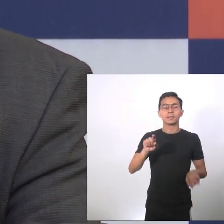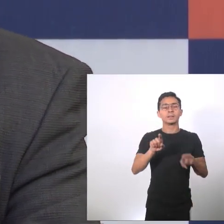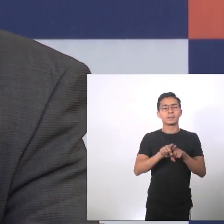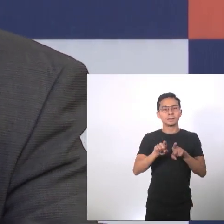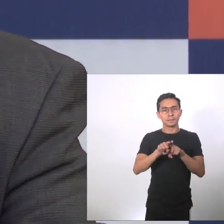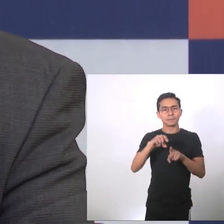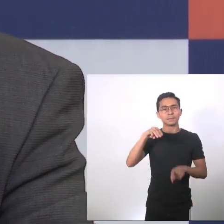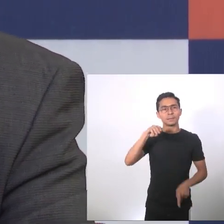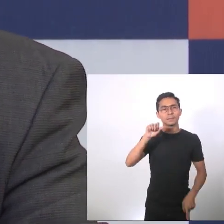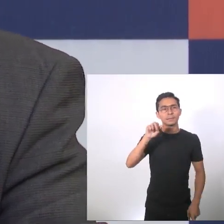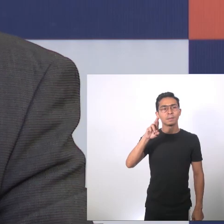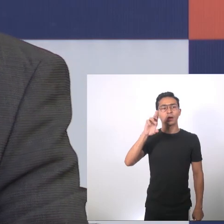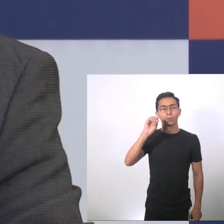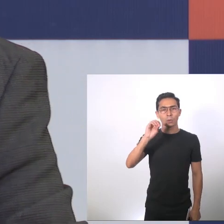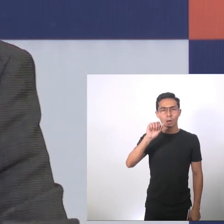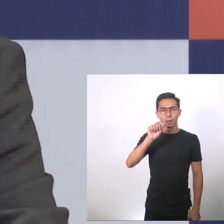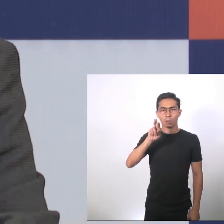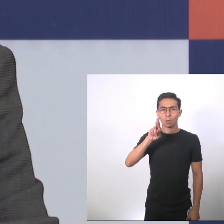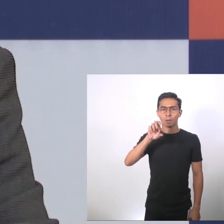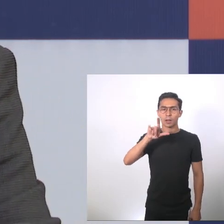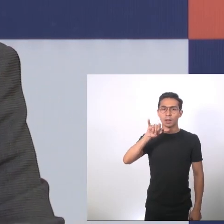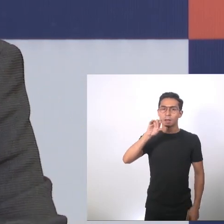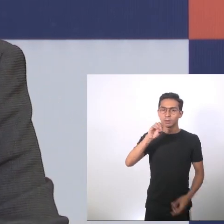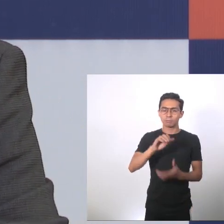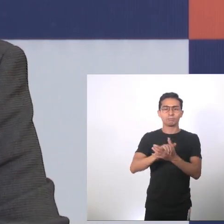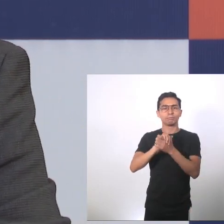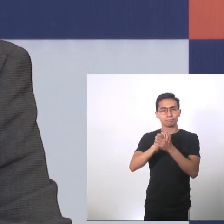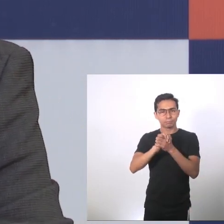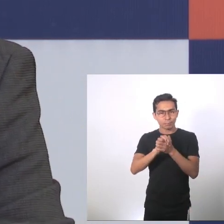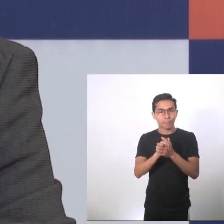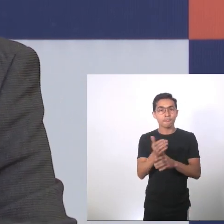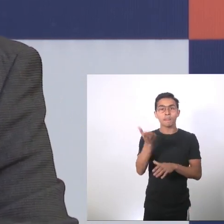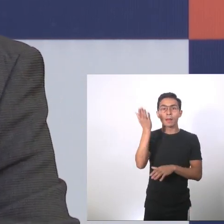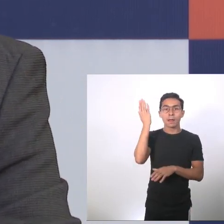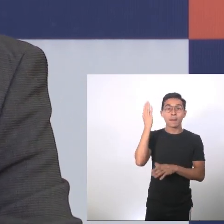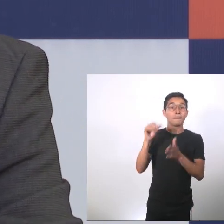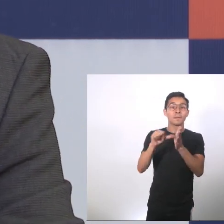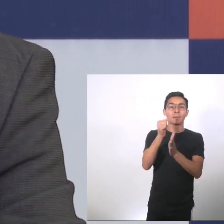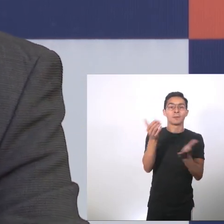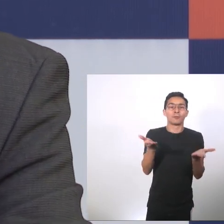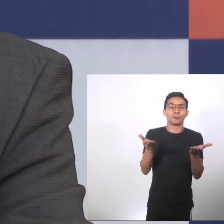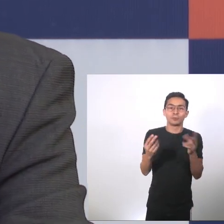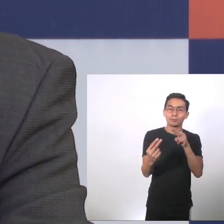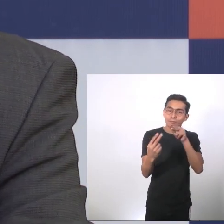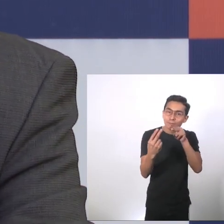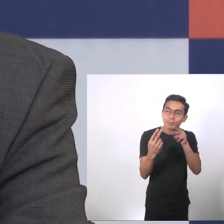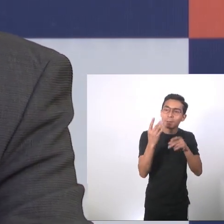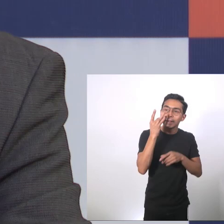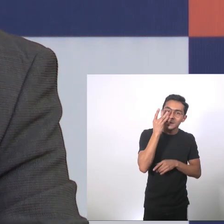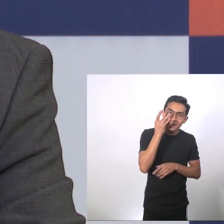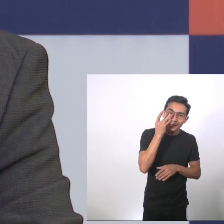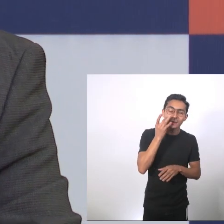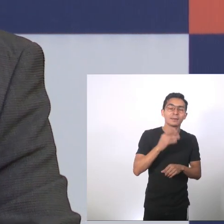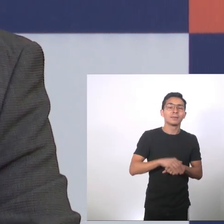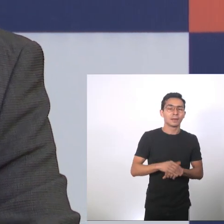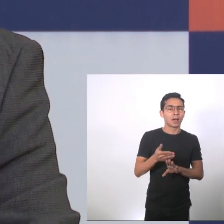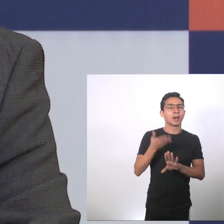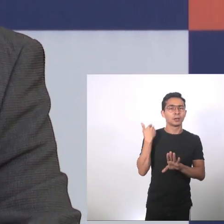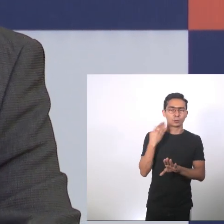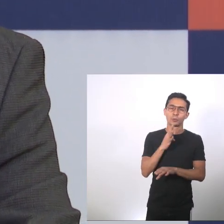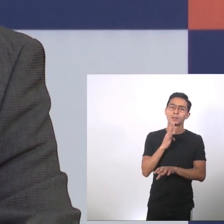conheci pessoalmente, eu já conhecia de várias interações na Secretaria da Educação por conta de orientações